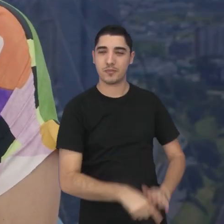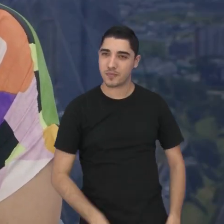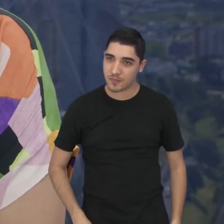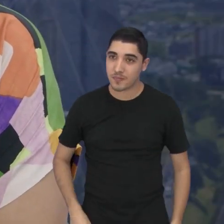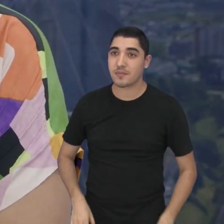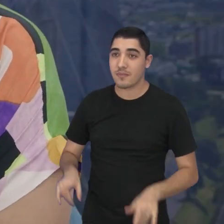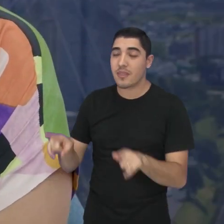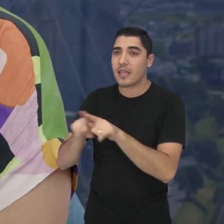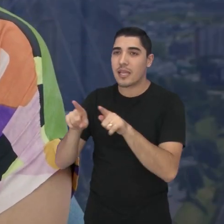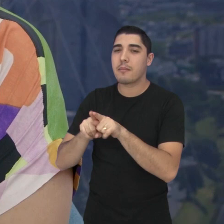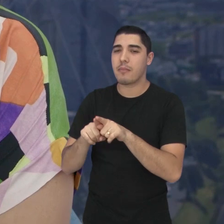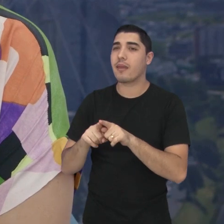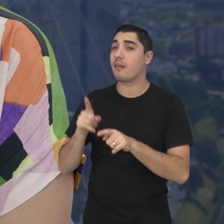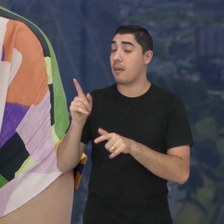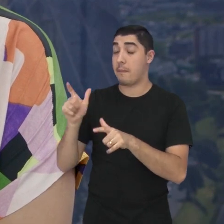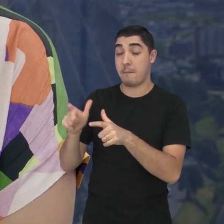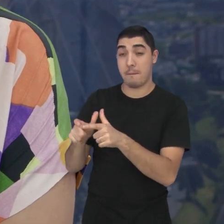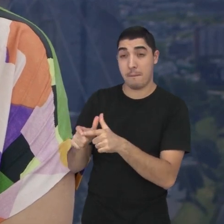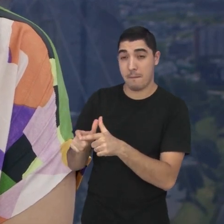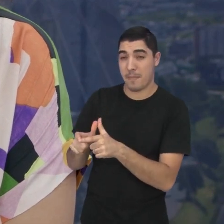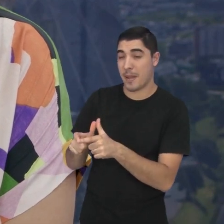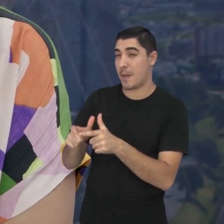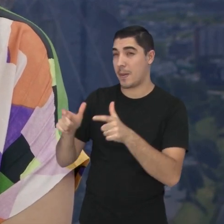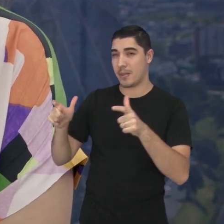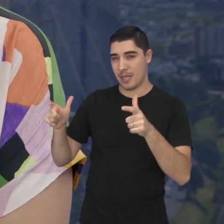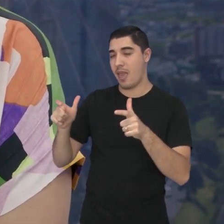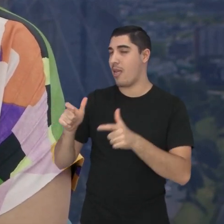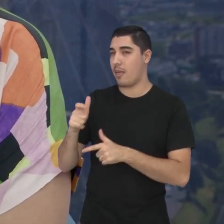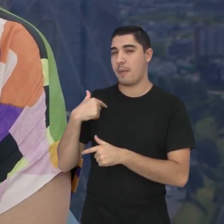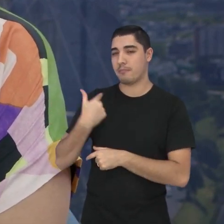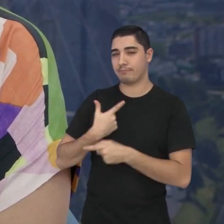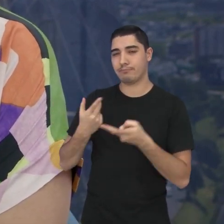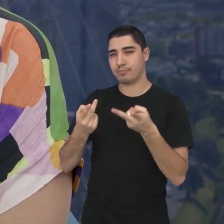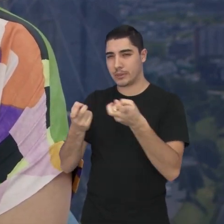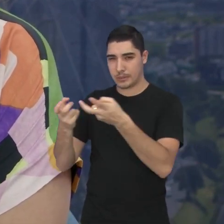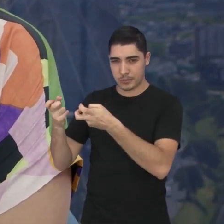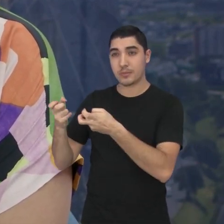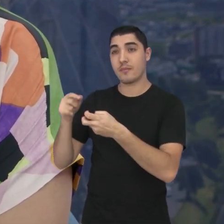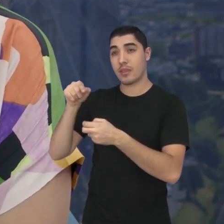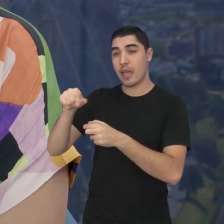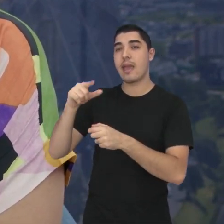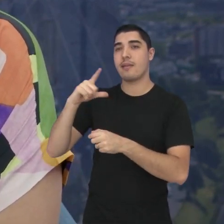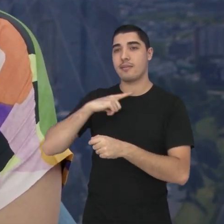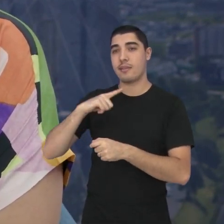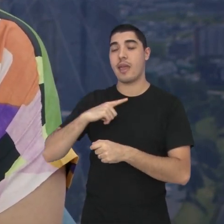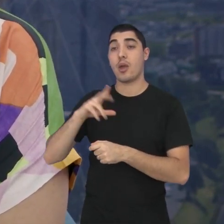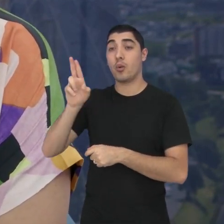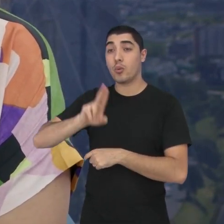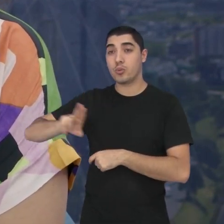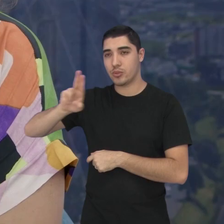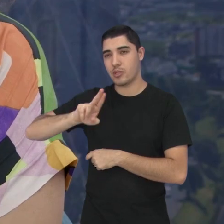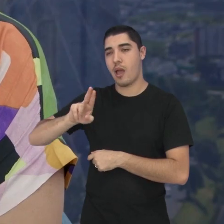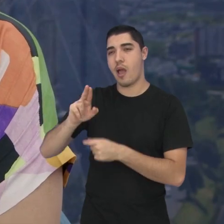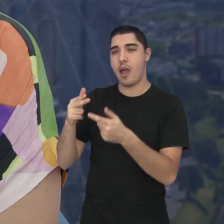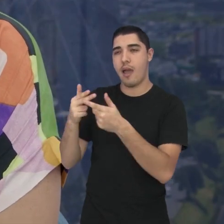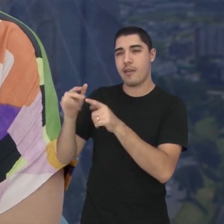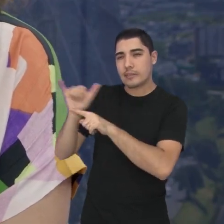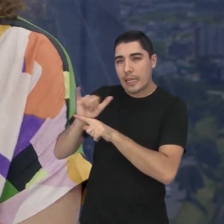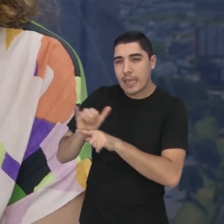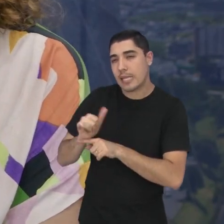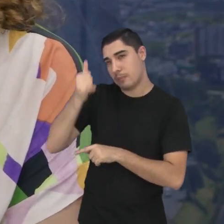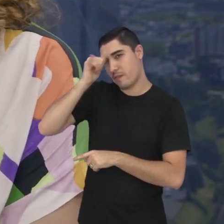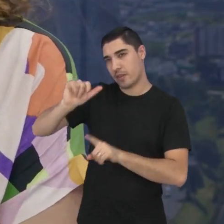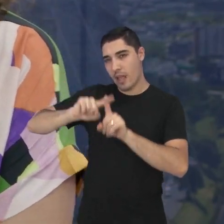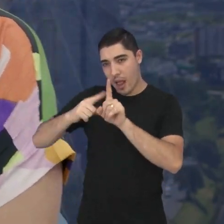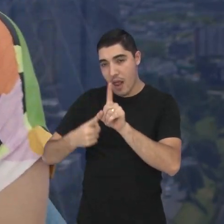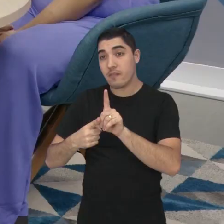sempre, né? Mas é muito mais comum a discussão do planejamento familiar dos métodos anticoncepcionais ficar na Com a roda de